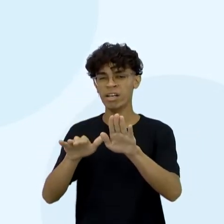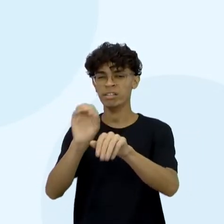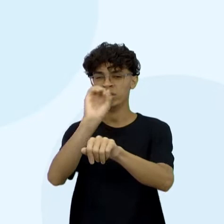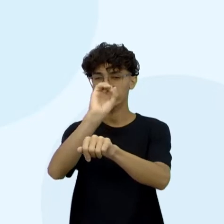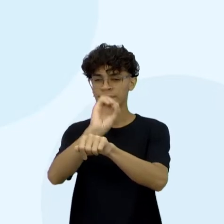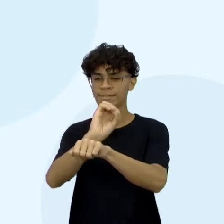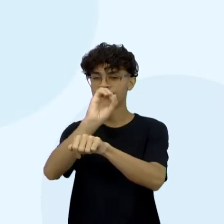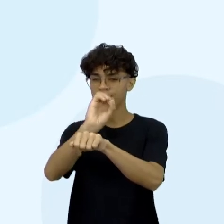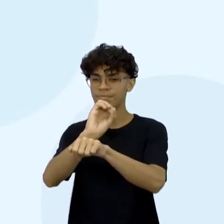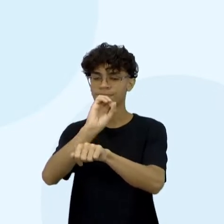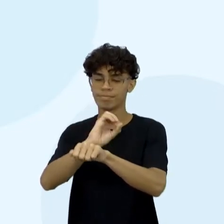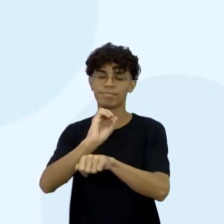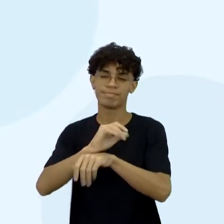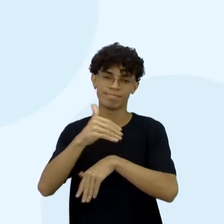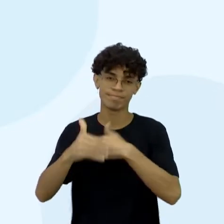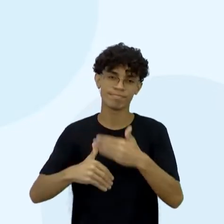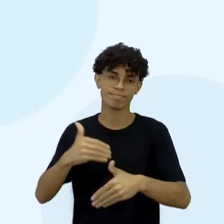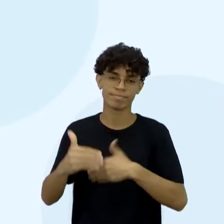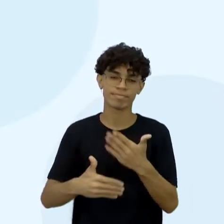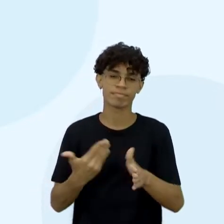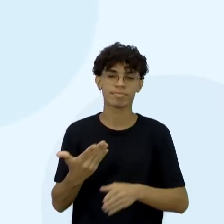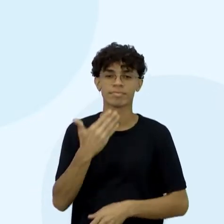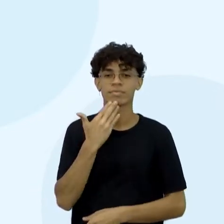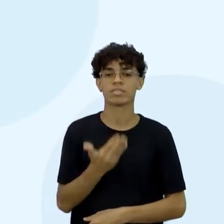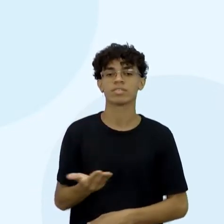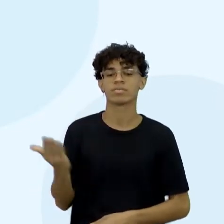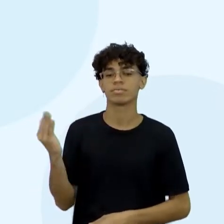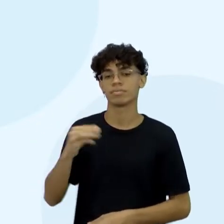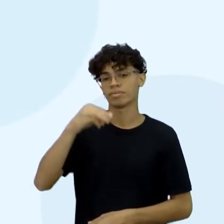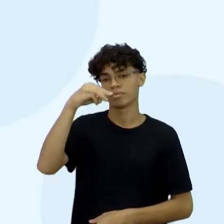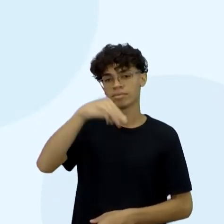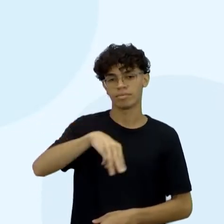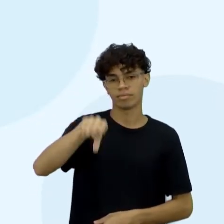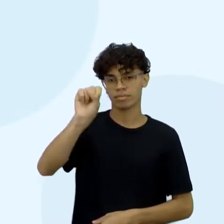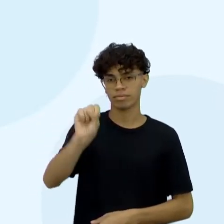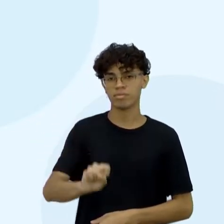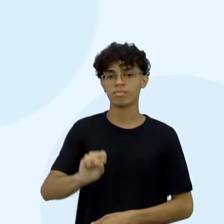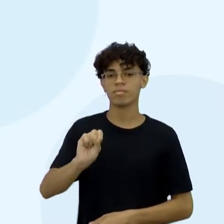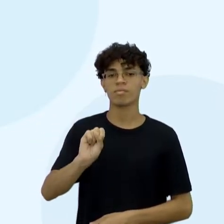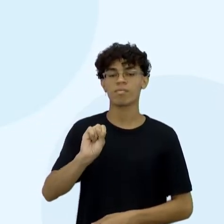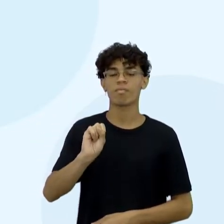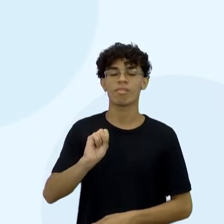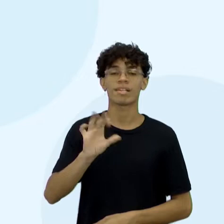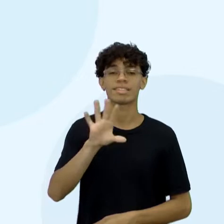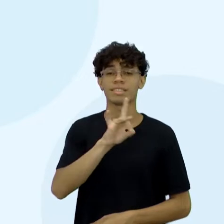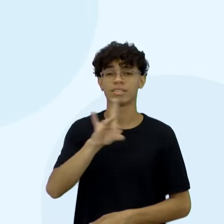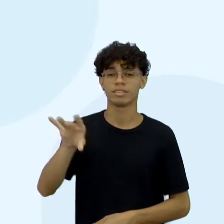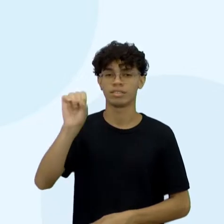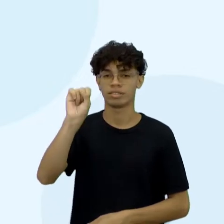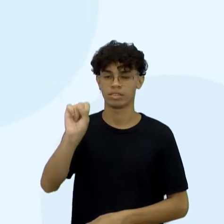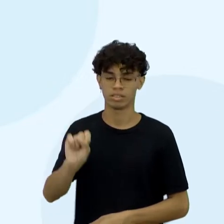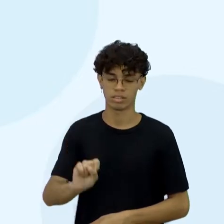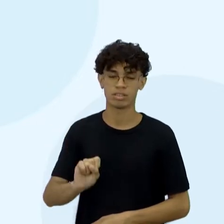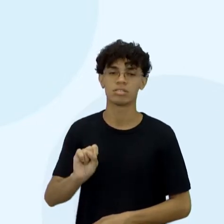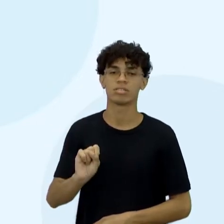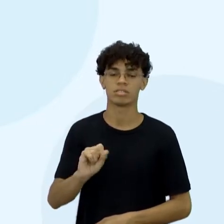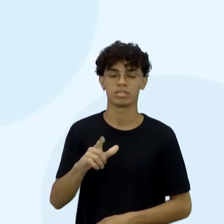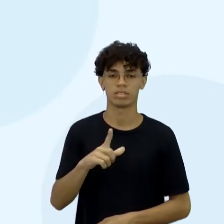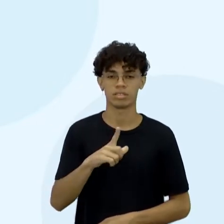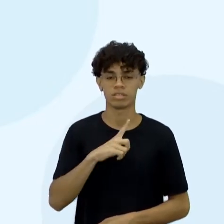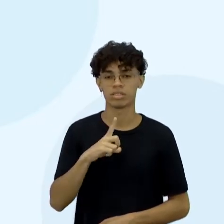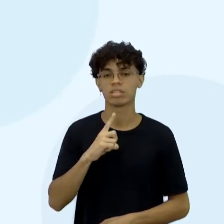tempo. Neste caso, nossa unidade de medida é metros por segundo da velocidade. A cada segundo surge aí, né,